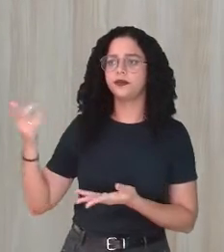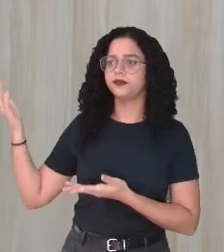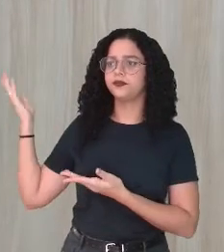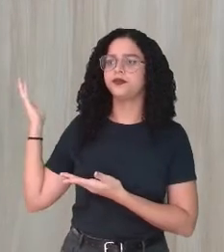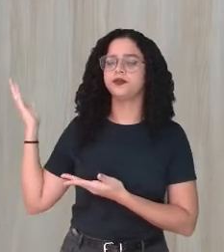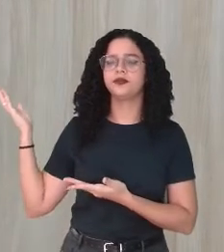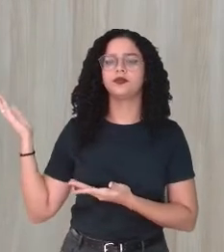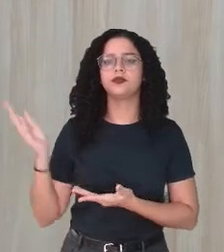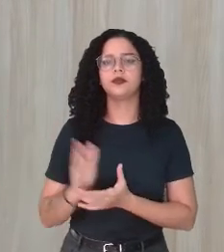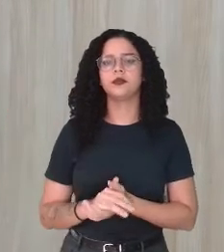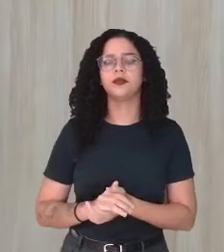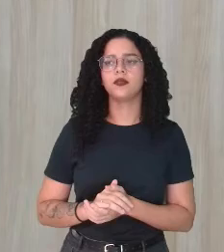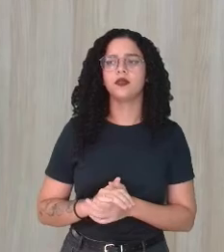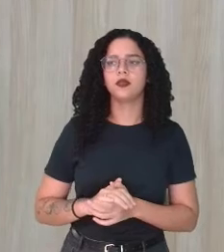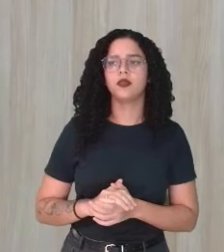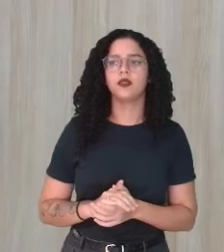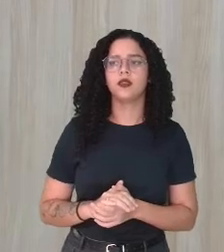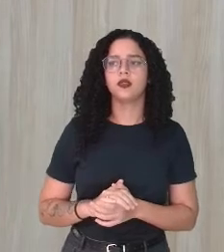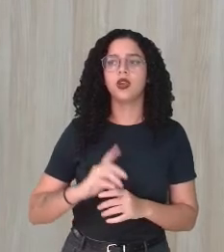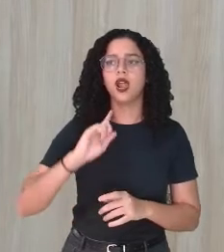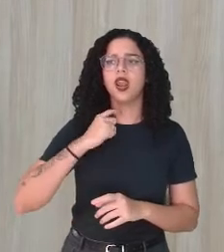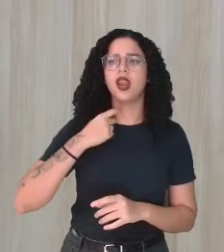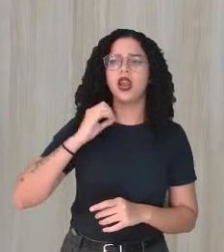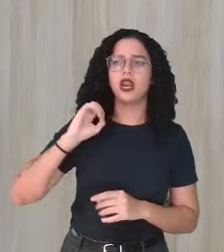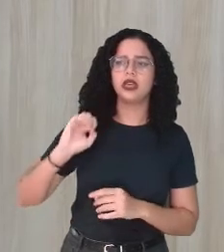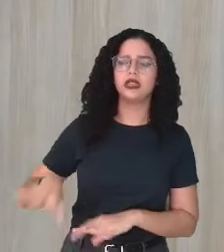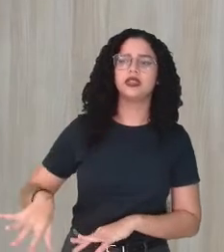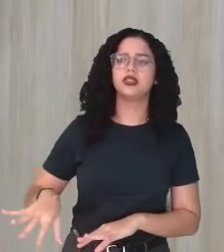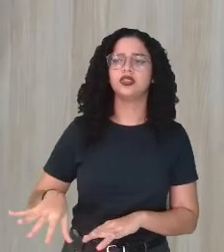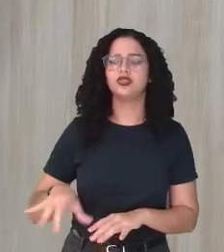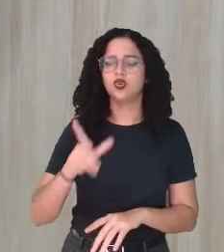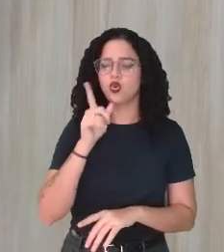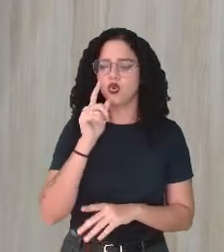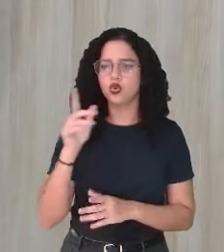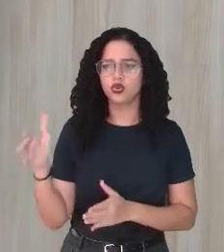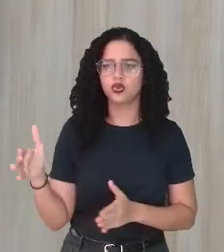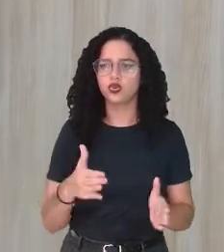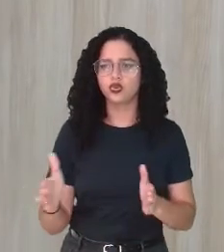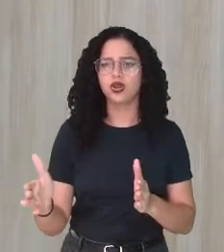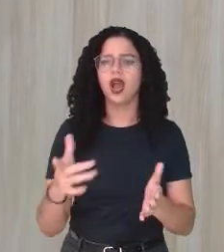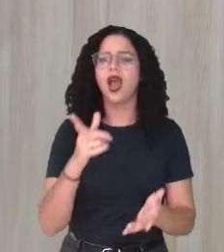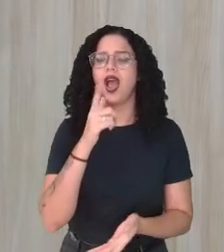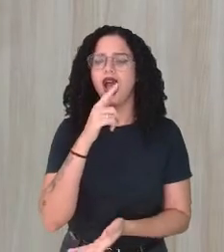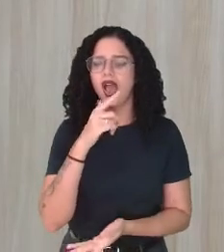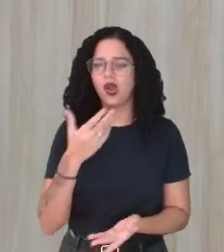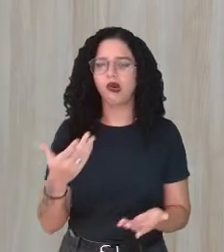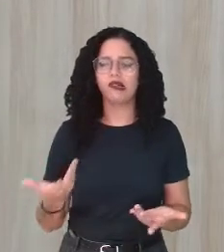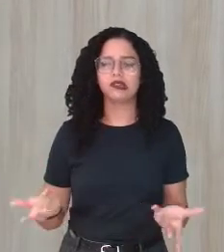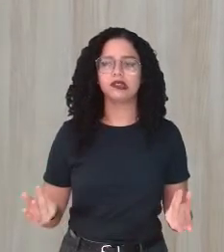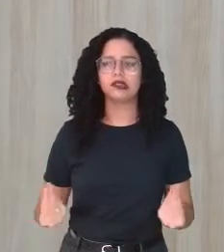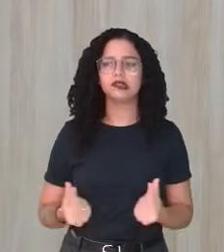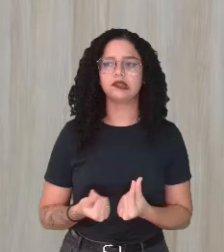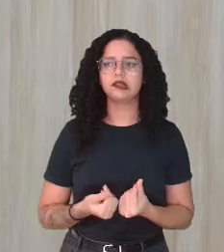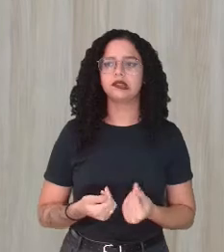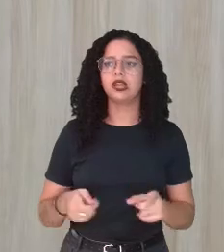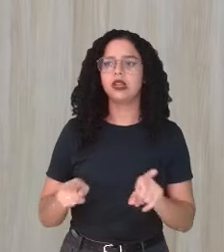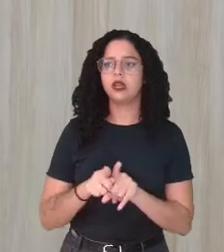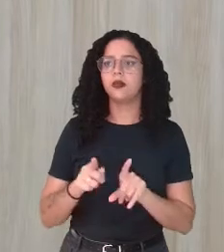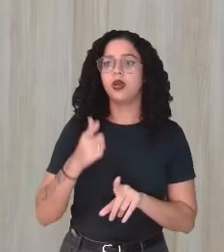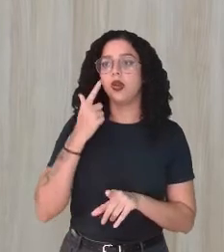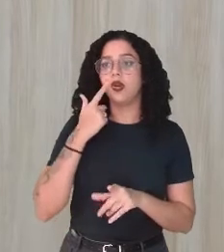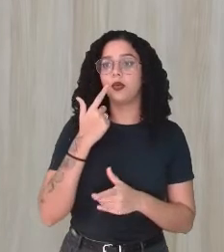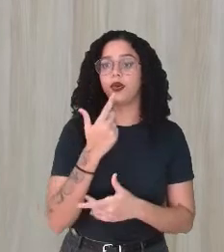essa poluição, os resíduos, né, sendo jogados nas nossas águas, né, e também aqui,